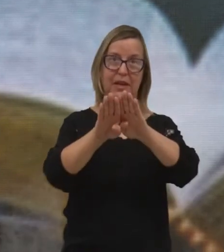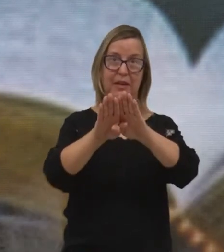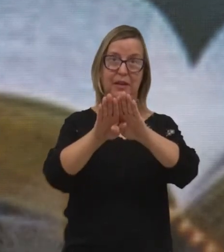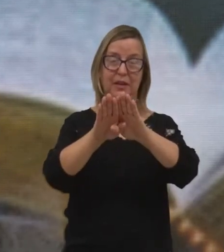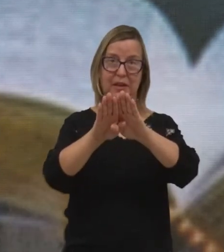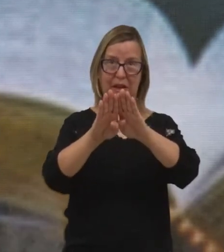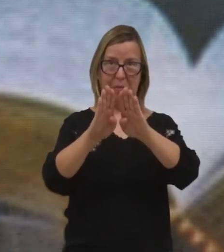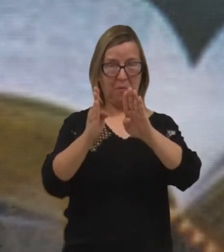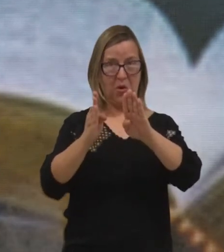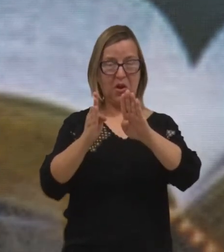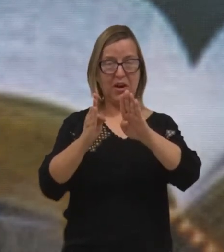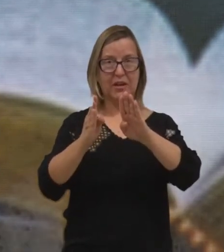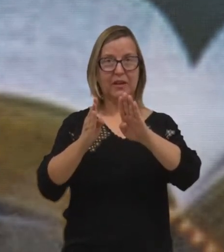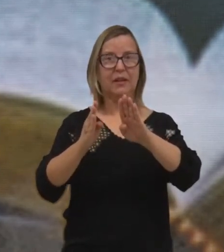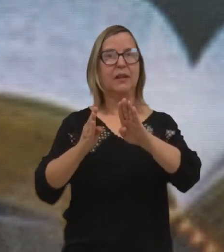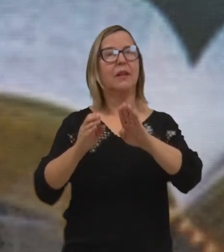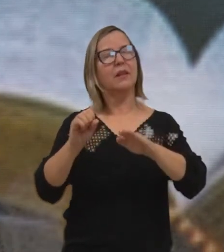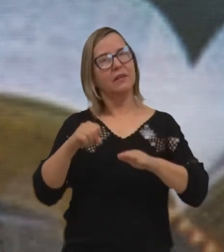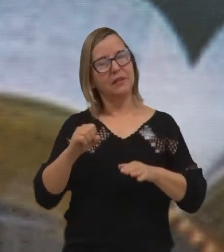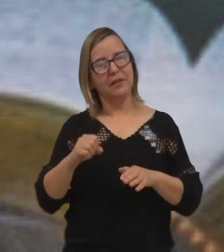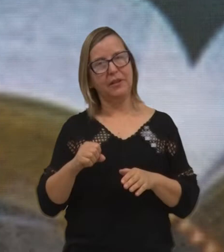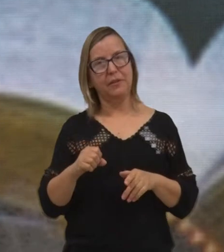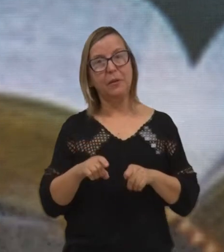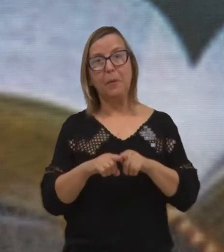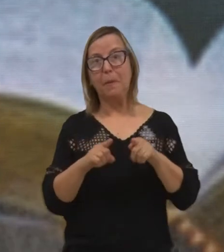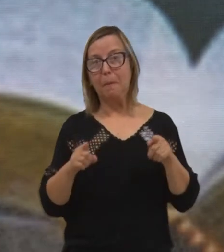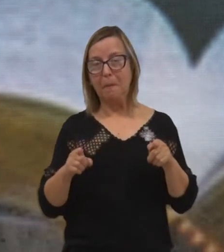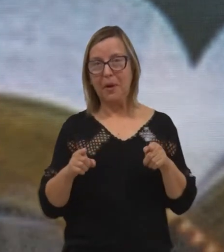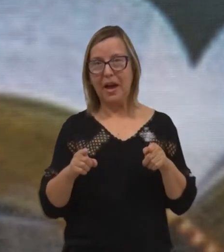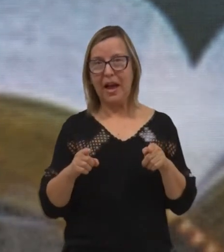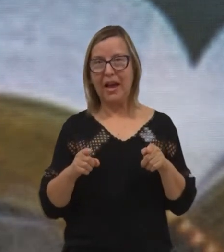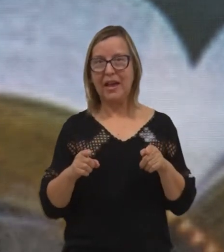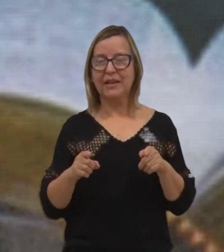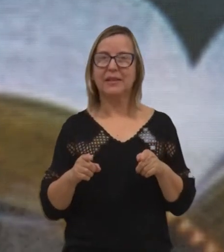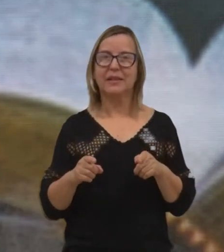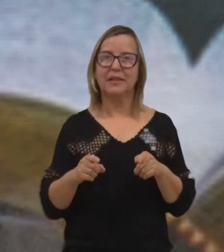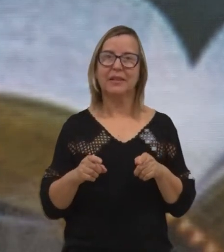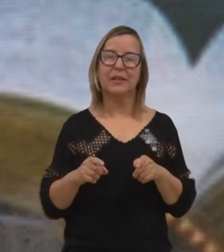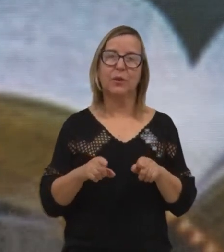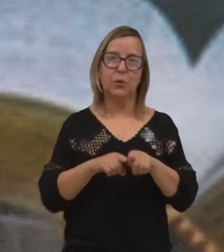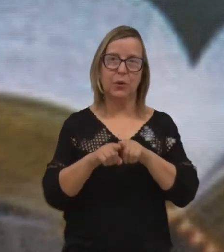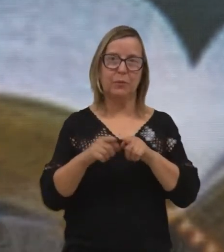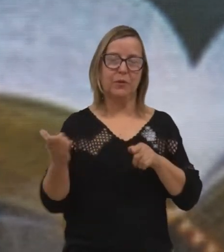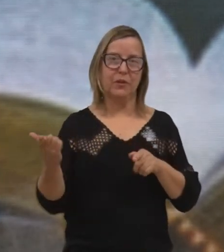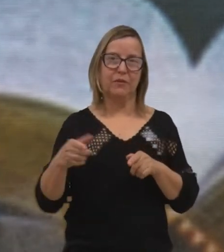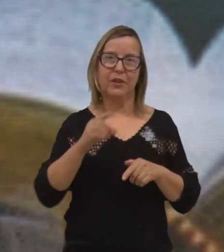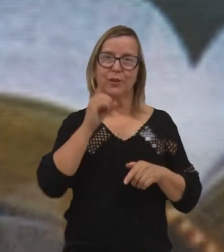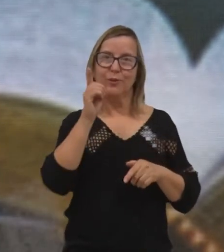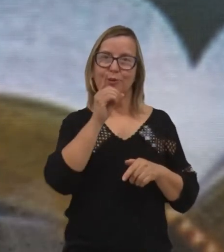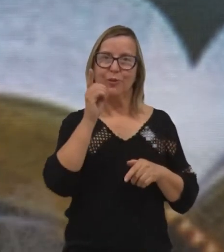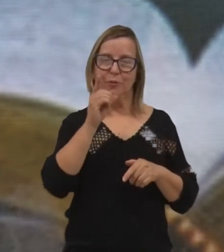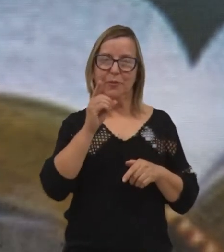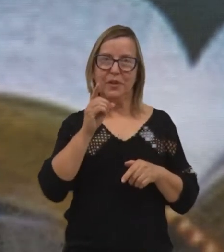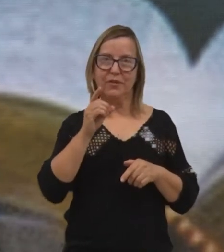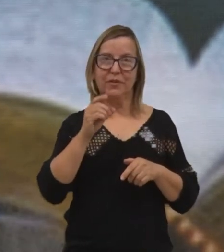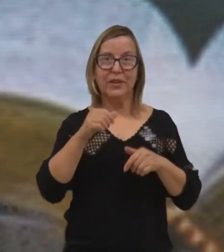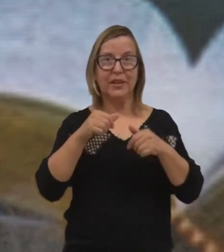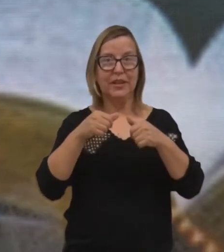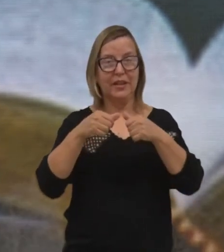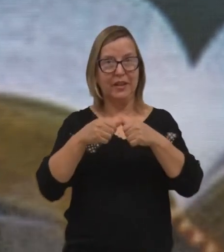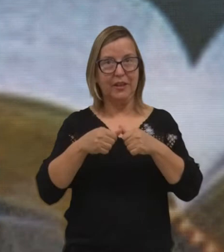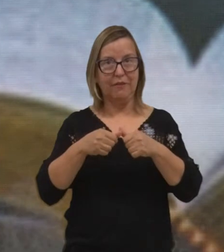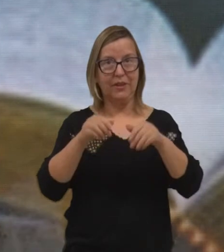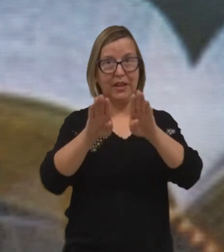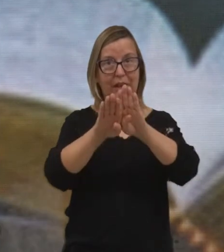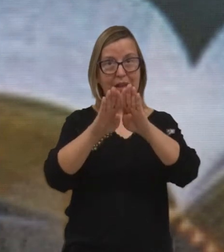o outro não. Correto. Os dois são sustentados pelo Senhor. Qual deve ser o